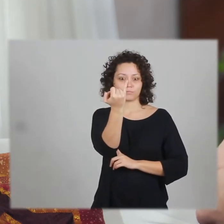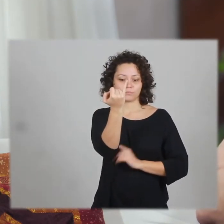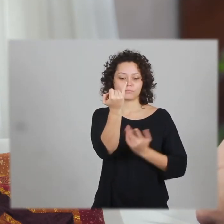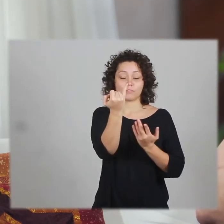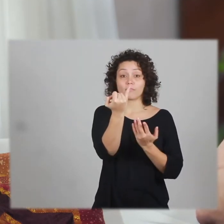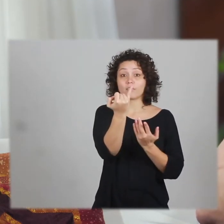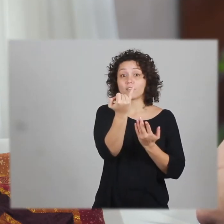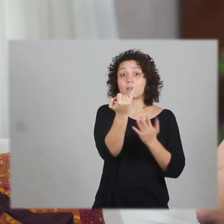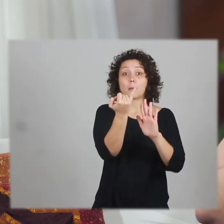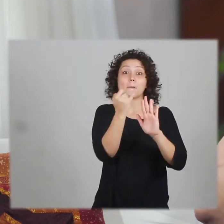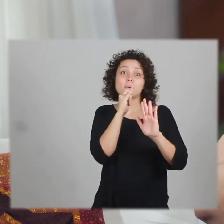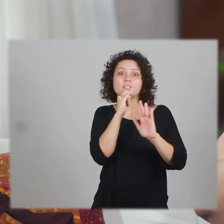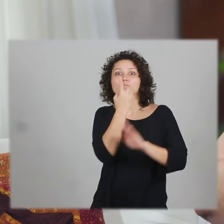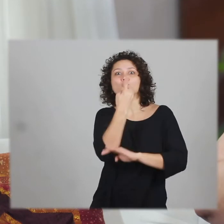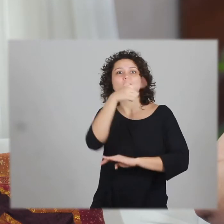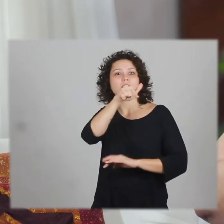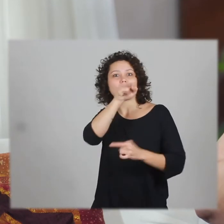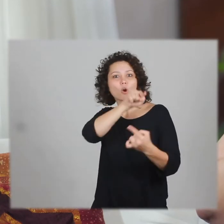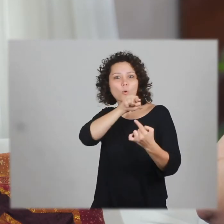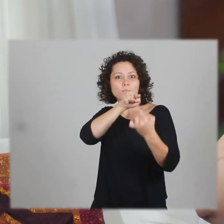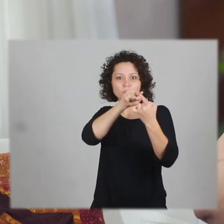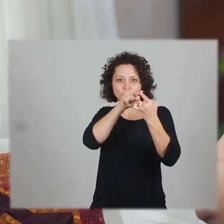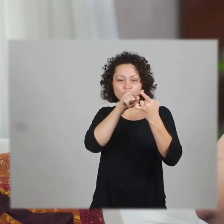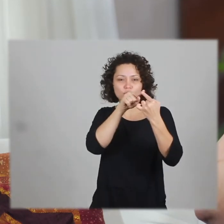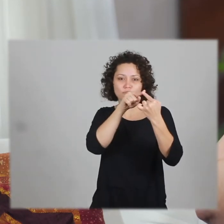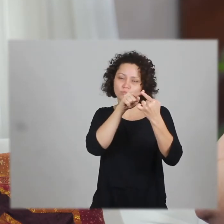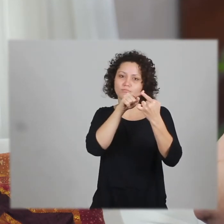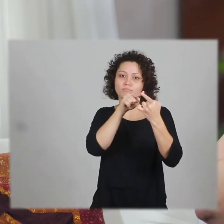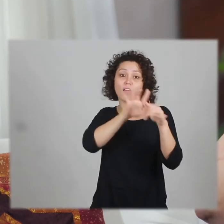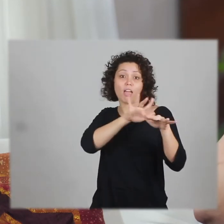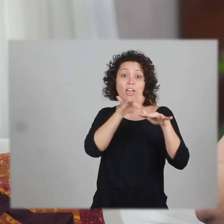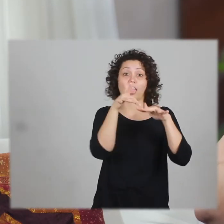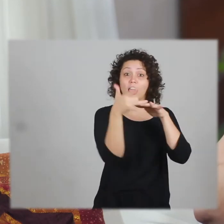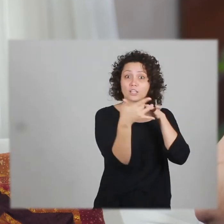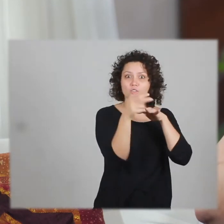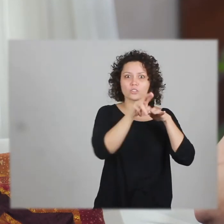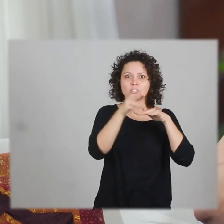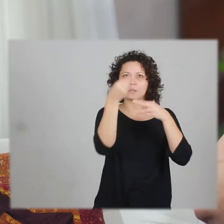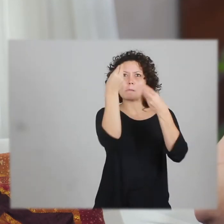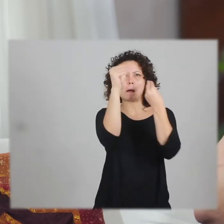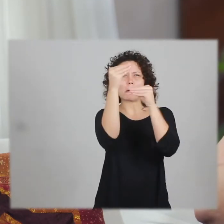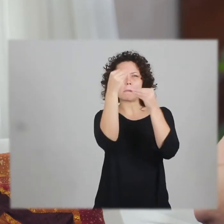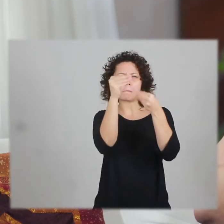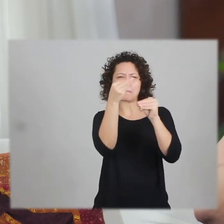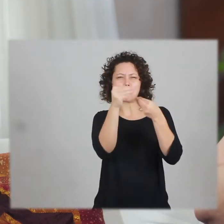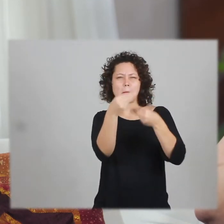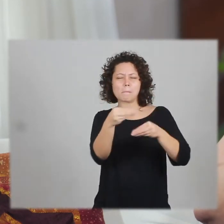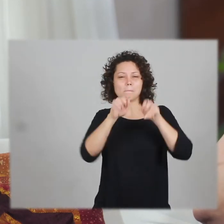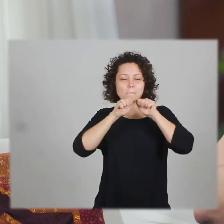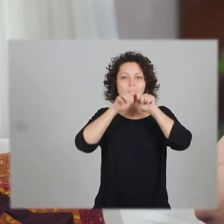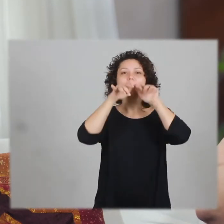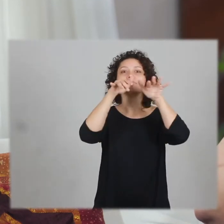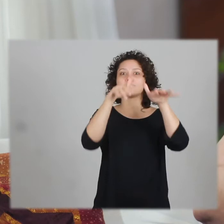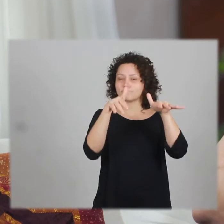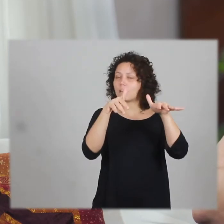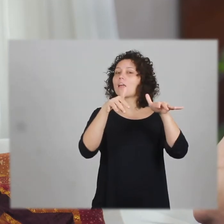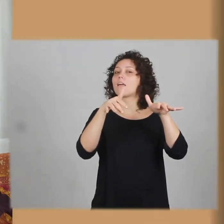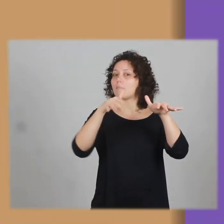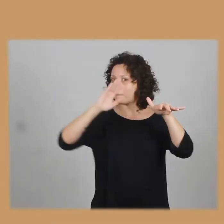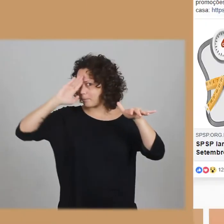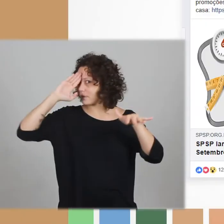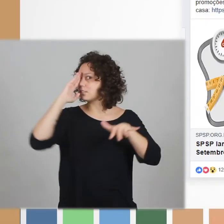objetivos da agenda, usar a rede social a nosso favor para poder disseminar isso é